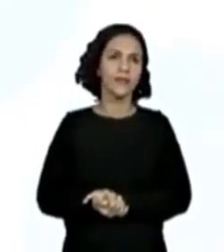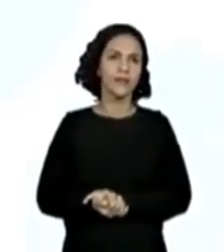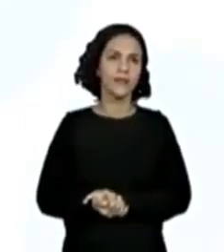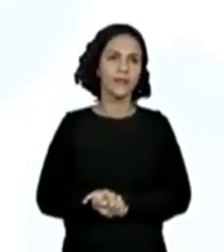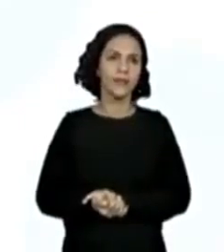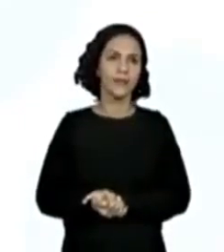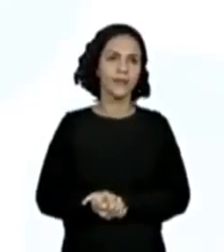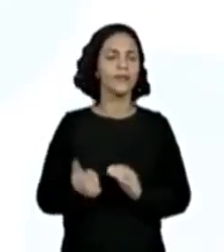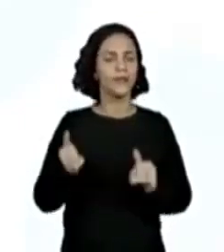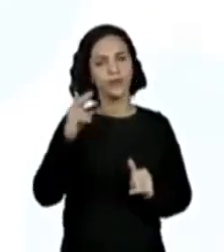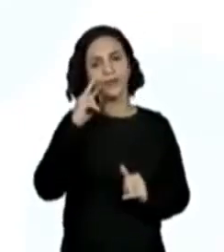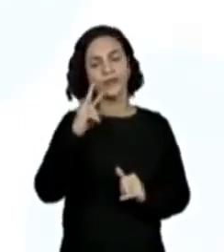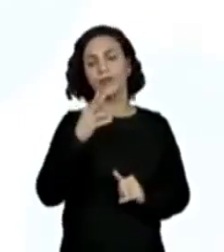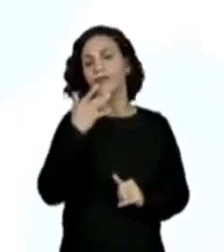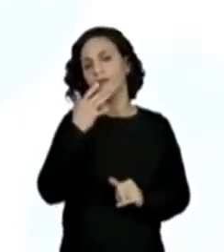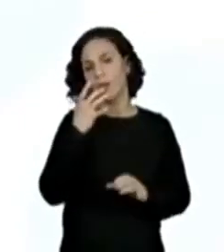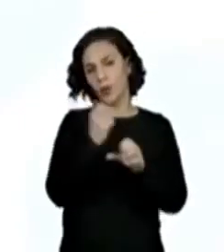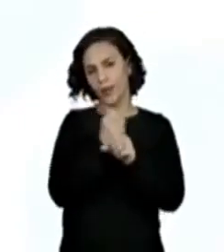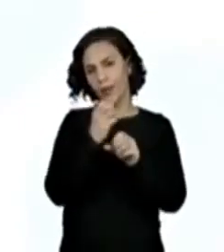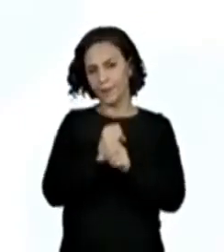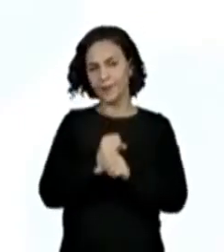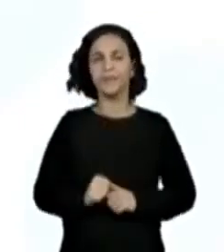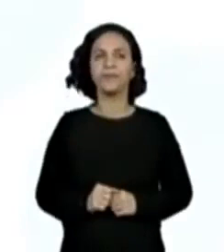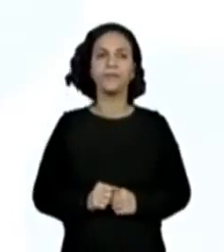Para ficar mais fácil da gente contar.